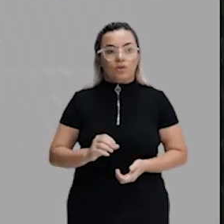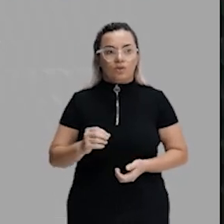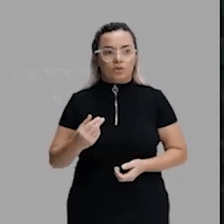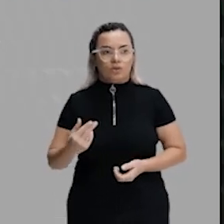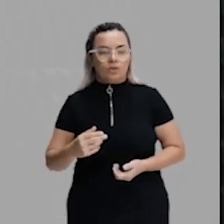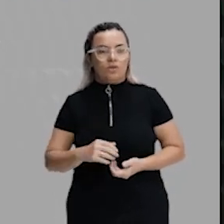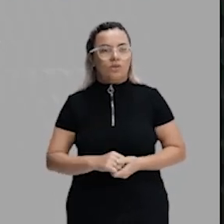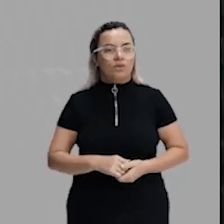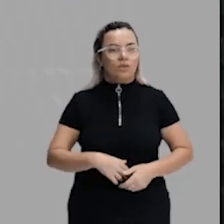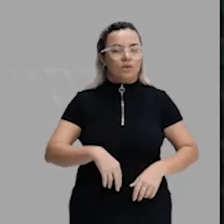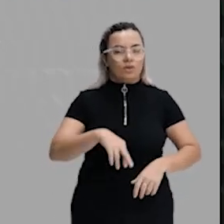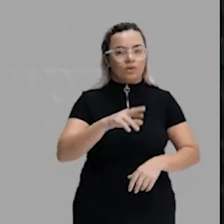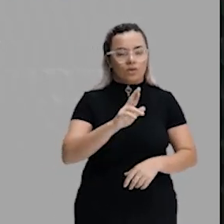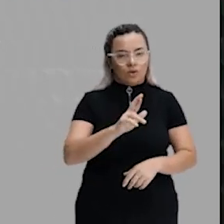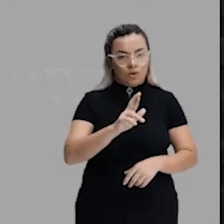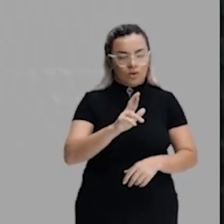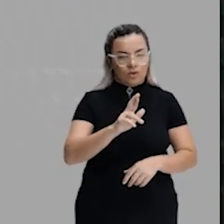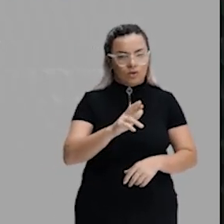ao produto